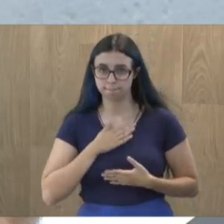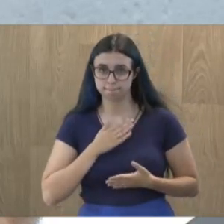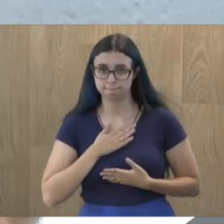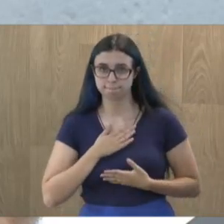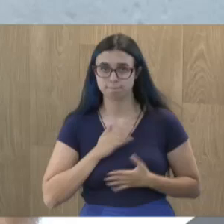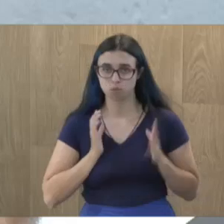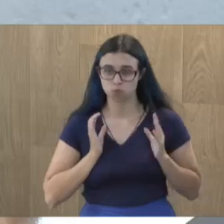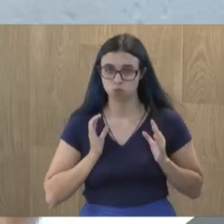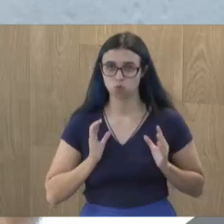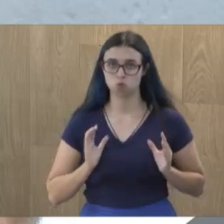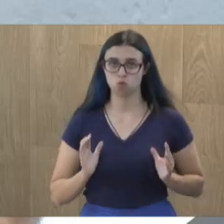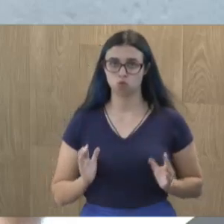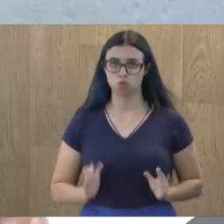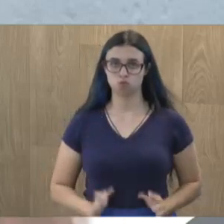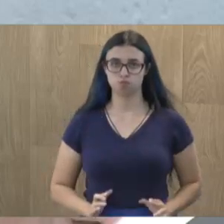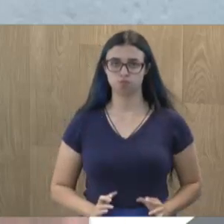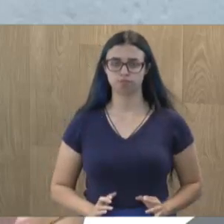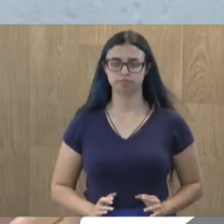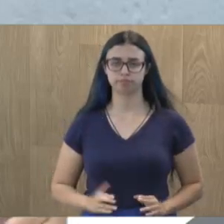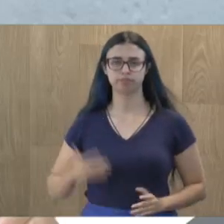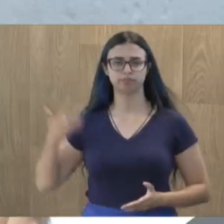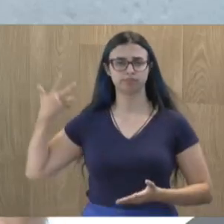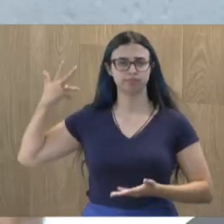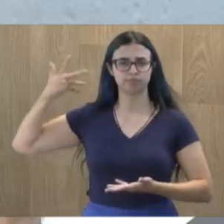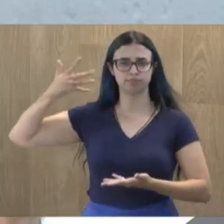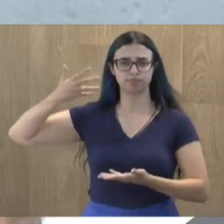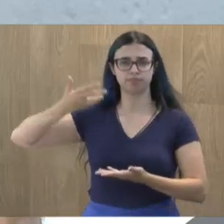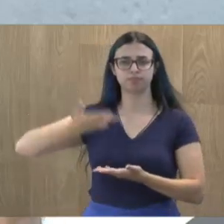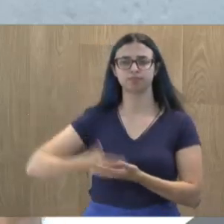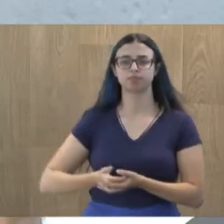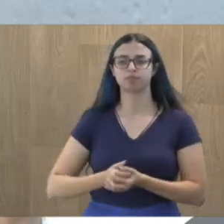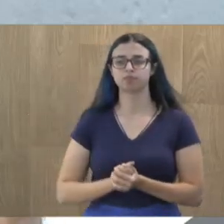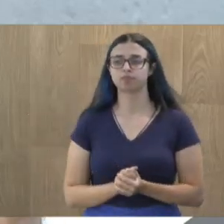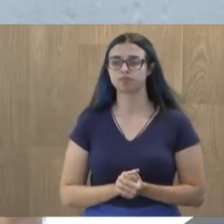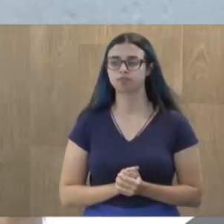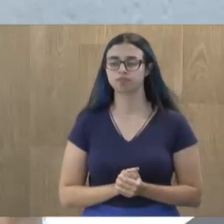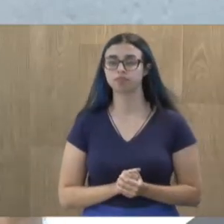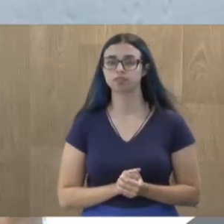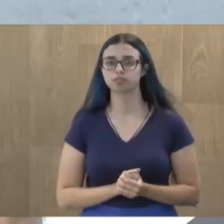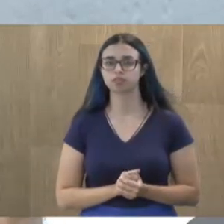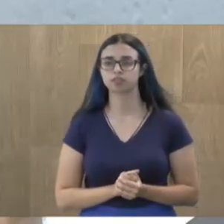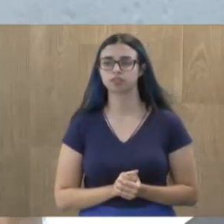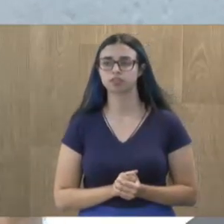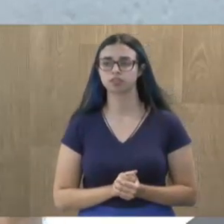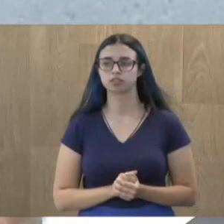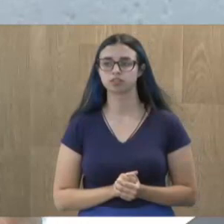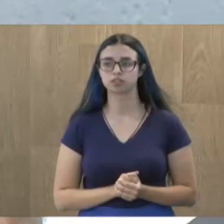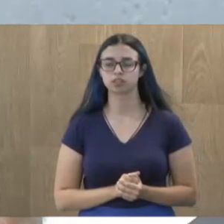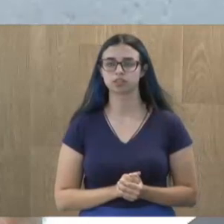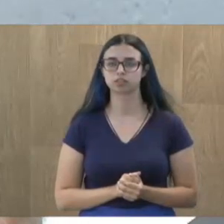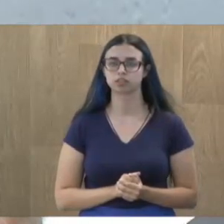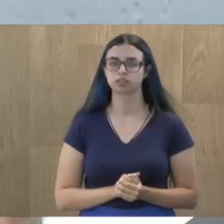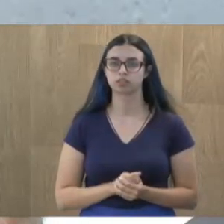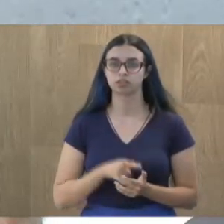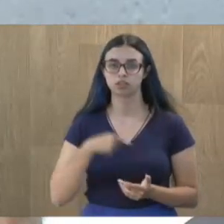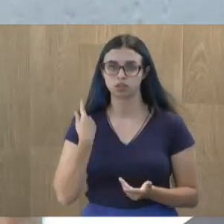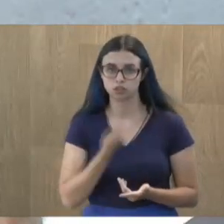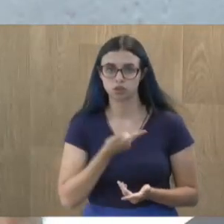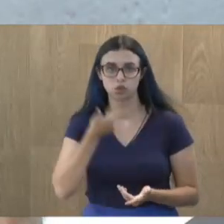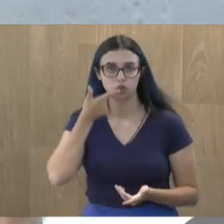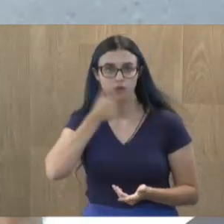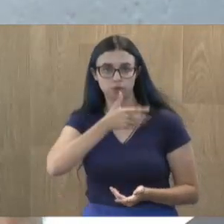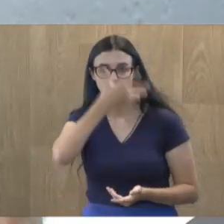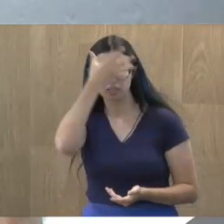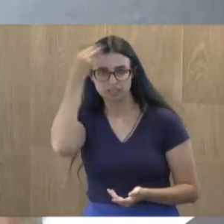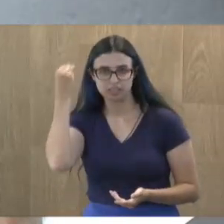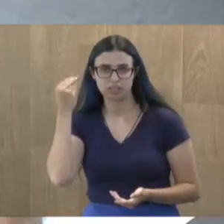há longos tempos, e assim quero permanecer, que a gente não arranca páginas de história, a gente escreve